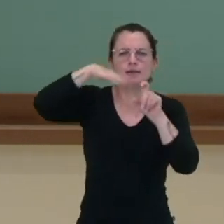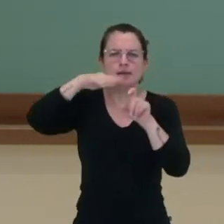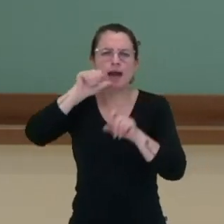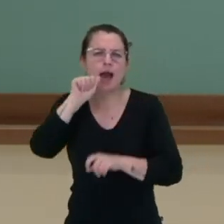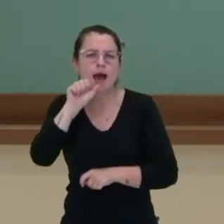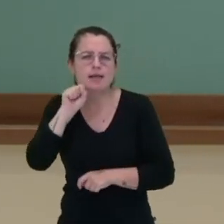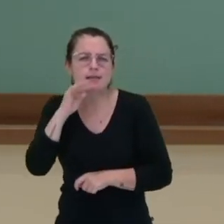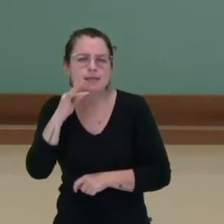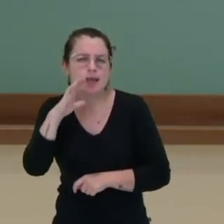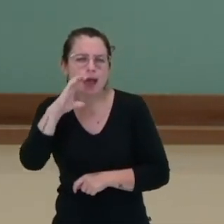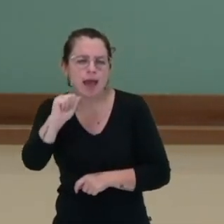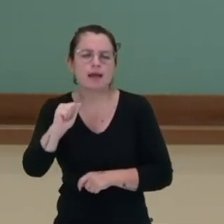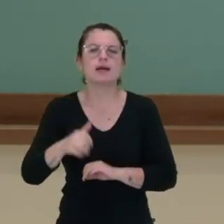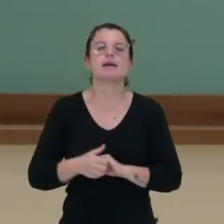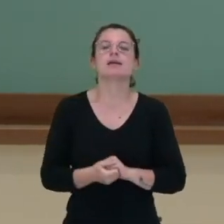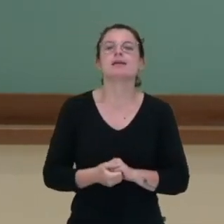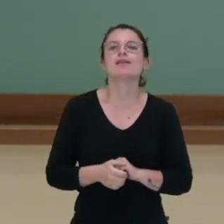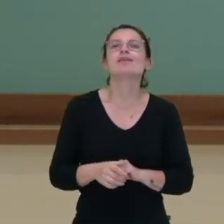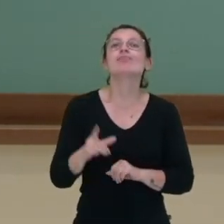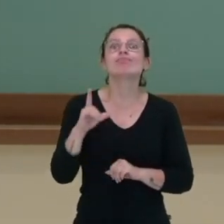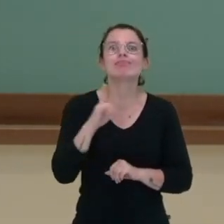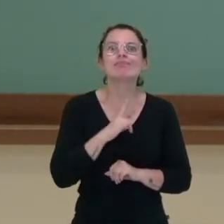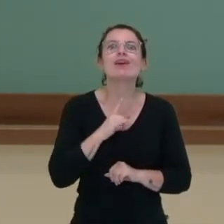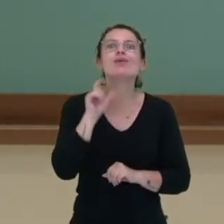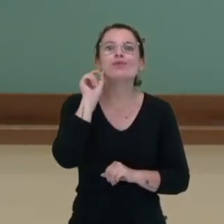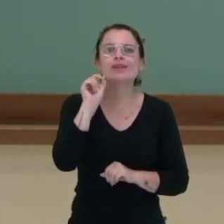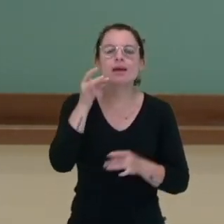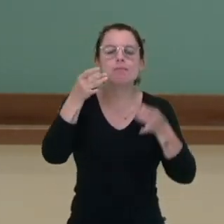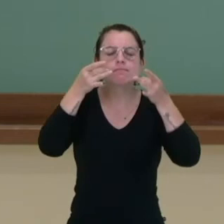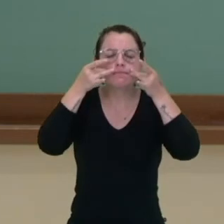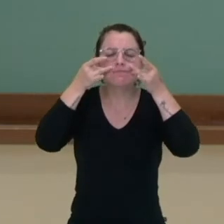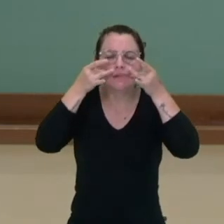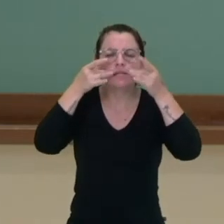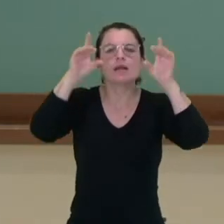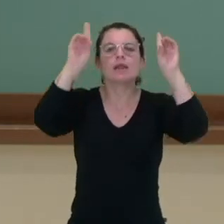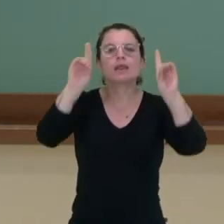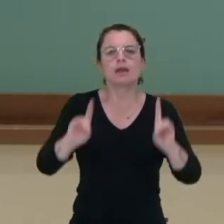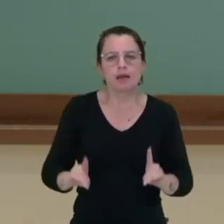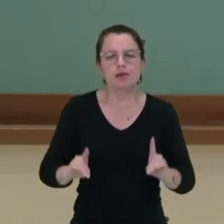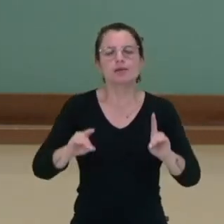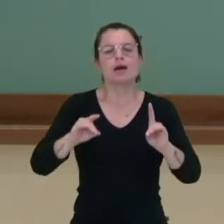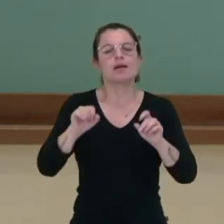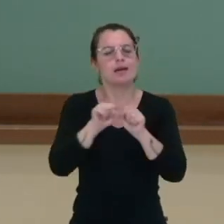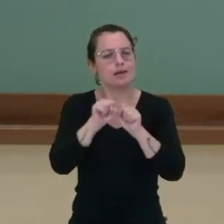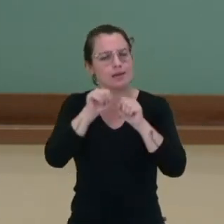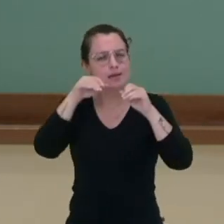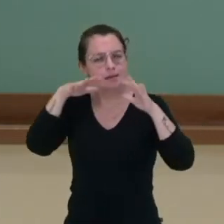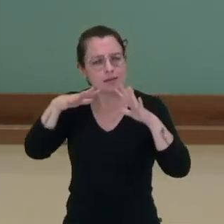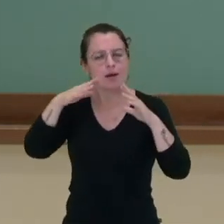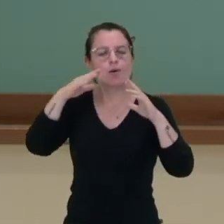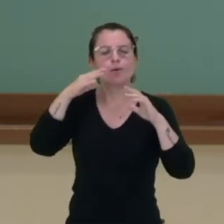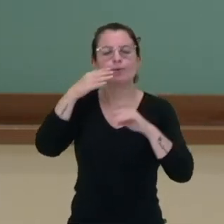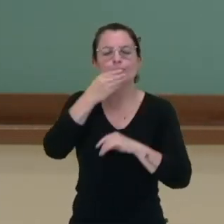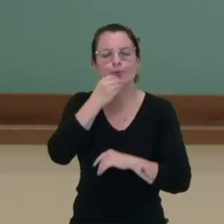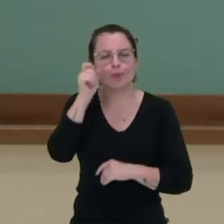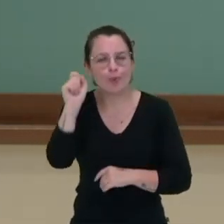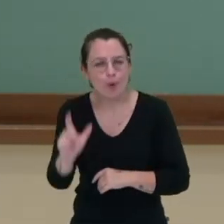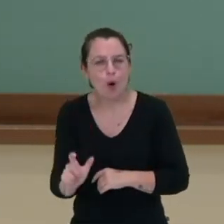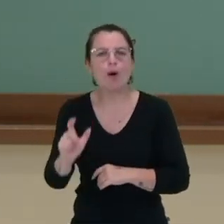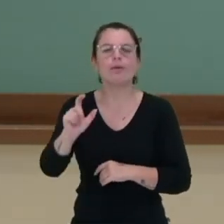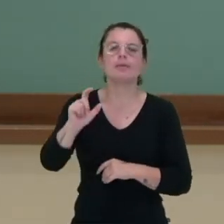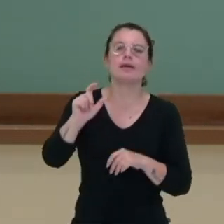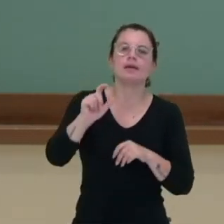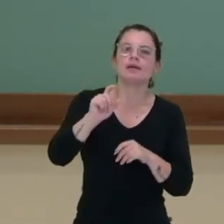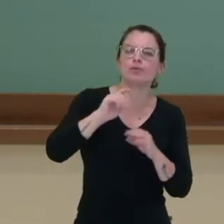asteca, como nós já vimos, a presença de deuses, né, na criação do homem, na criação do mundo, na criação dos seres, na